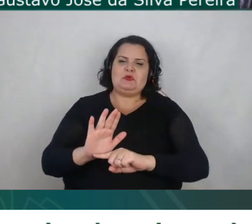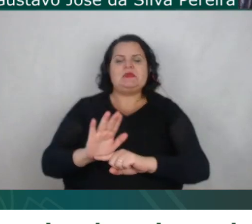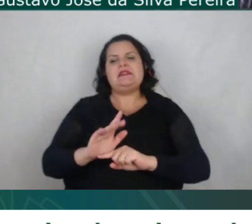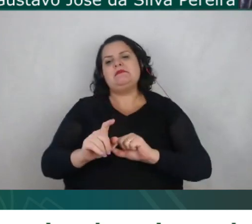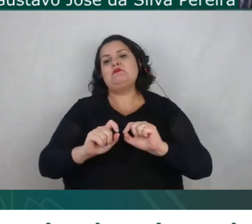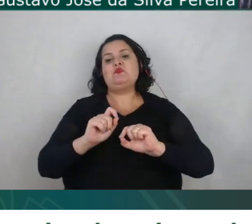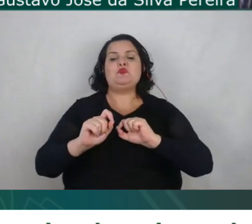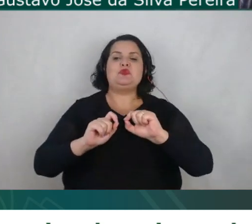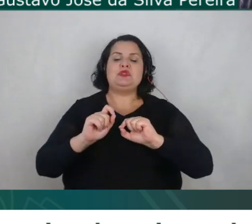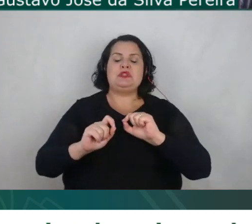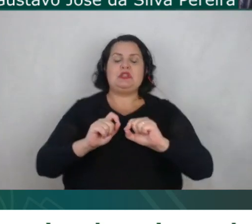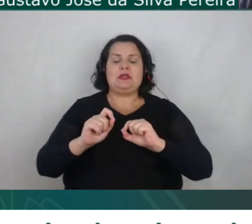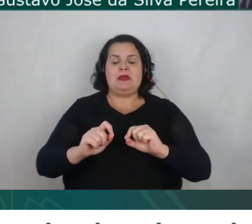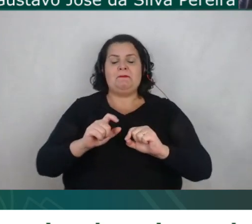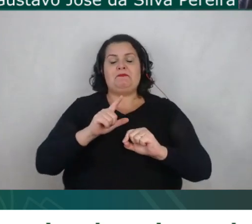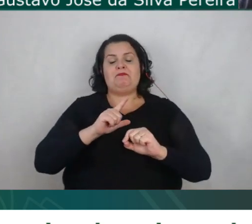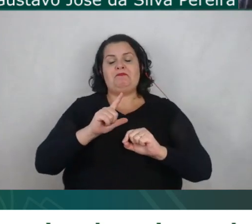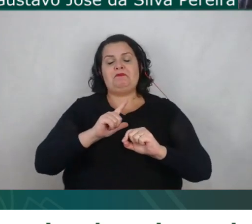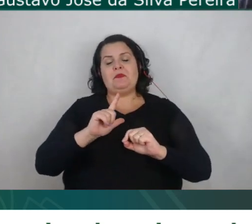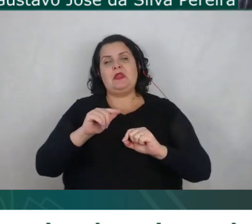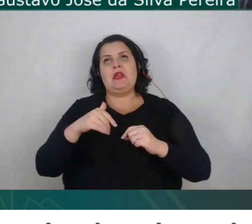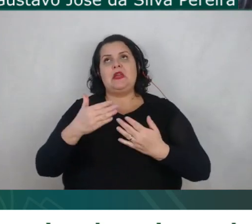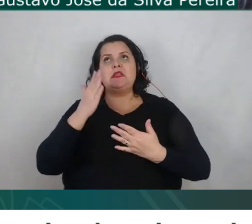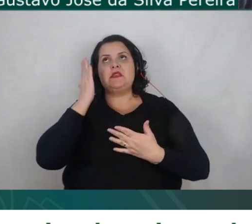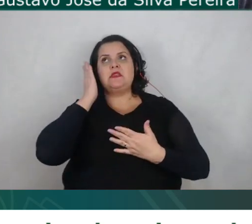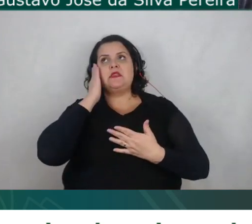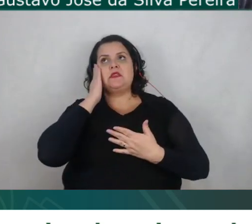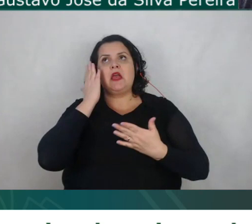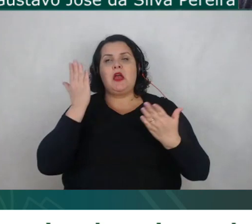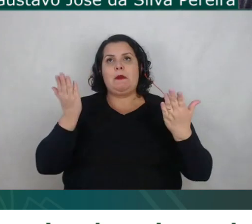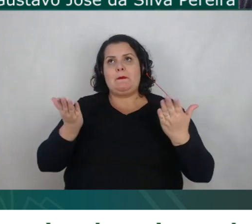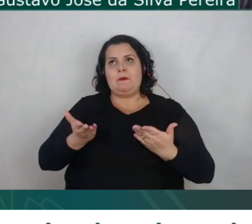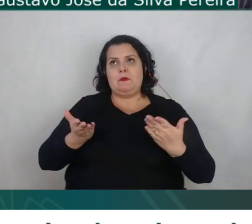O que se sabe hoje em relação